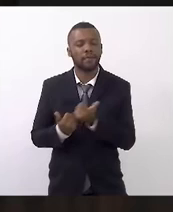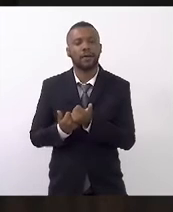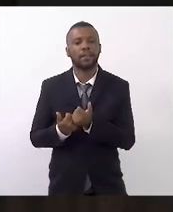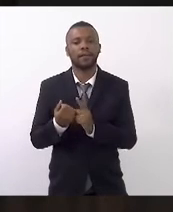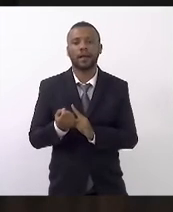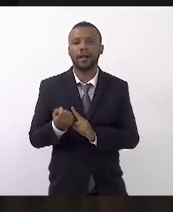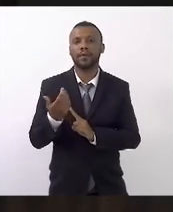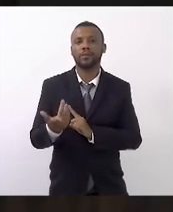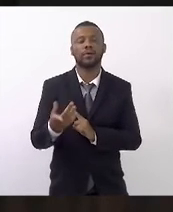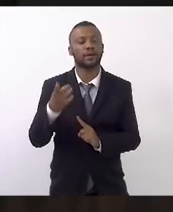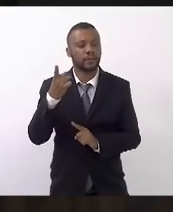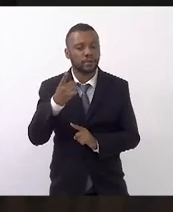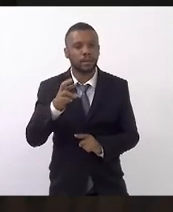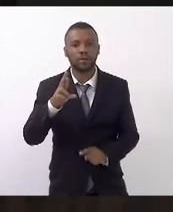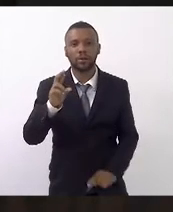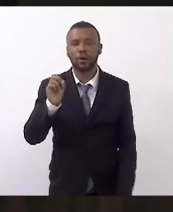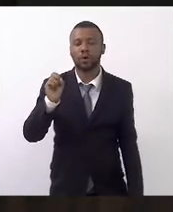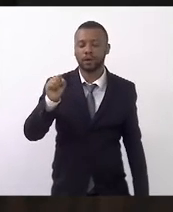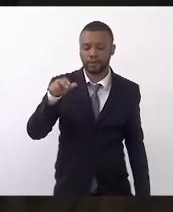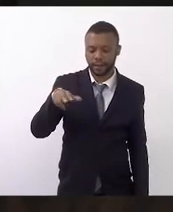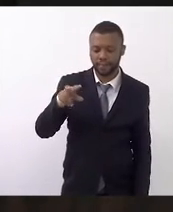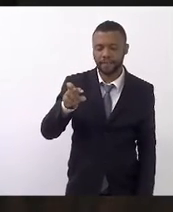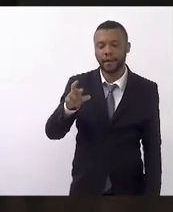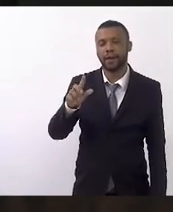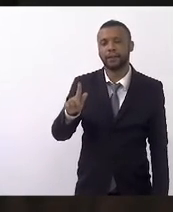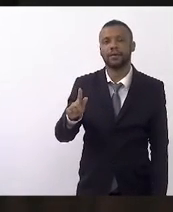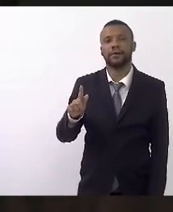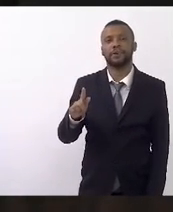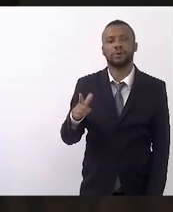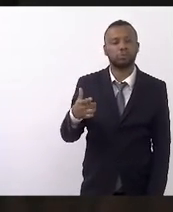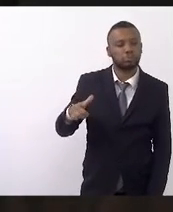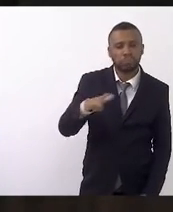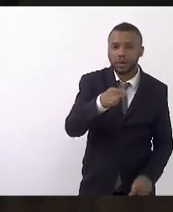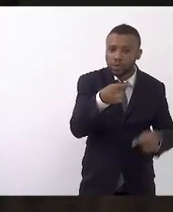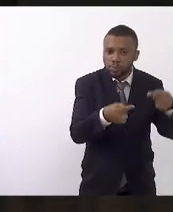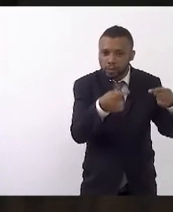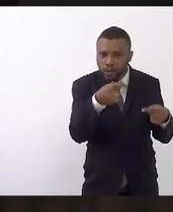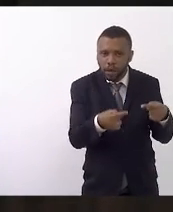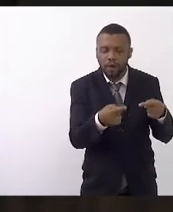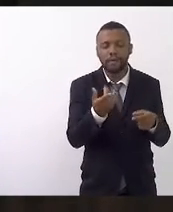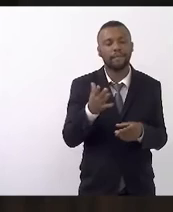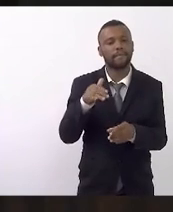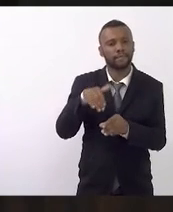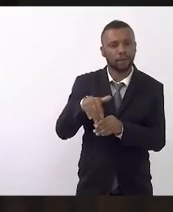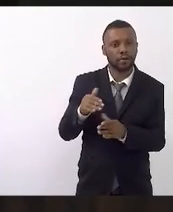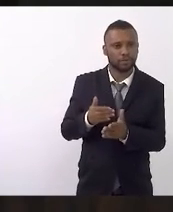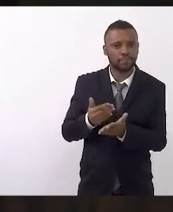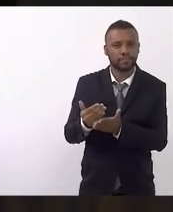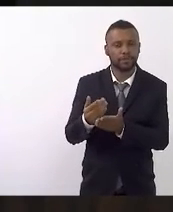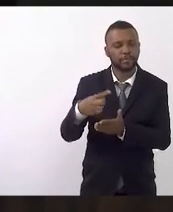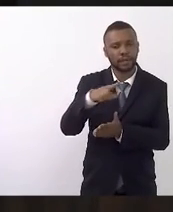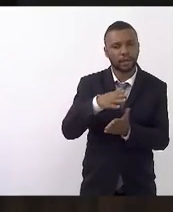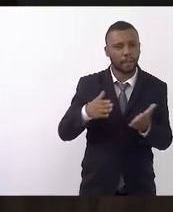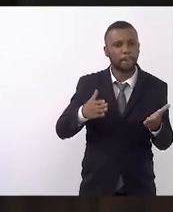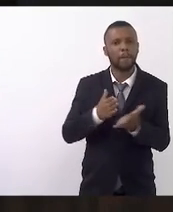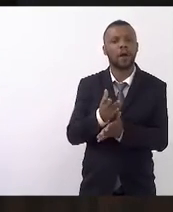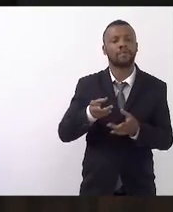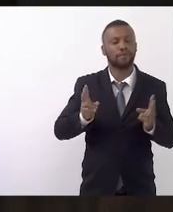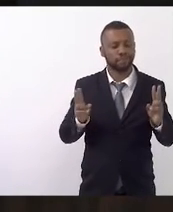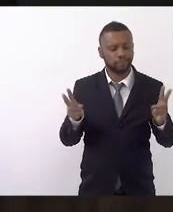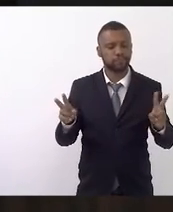Reis. Em discussão. Não havendo quem queira discutir, em votação. Os senhores que aprovam, permaneçam como